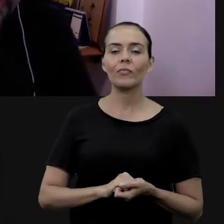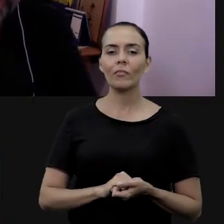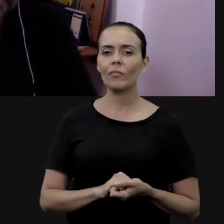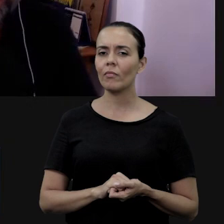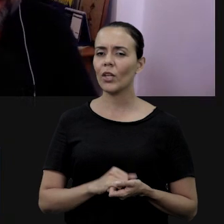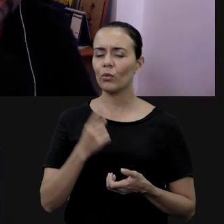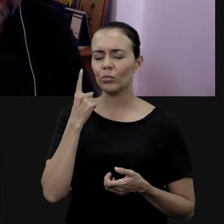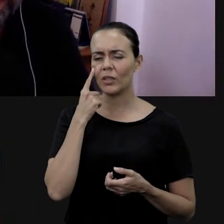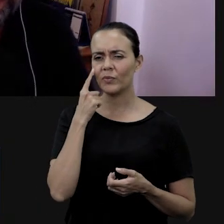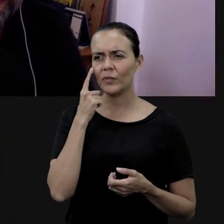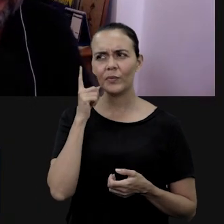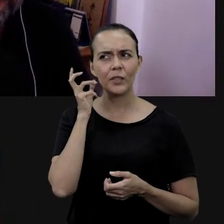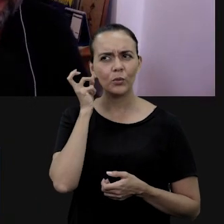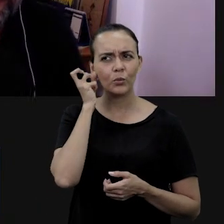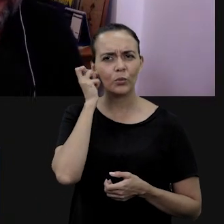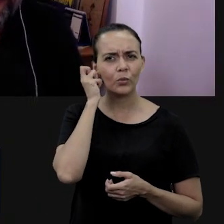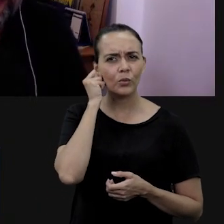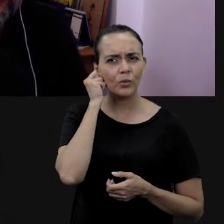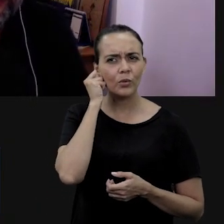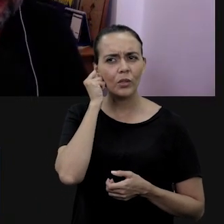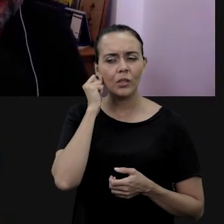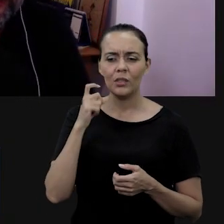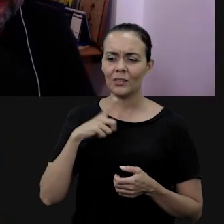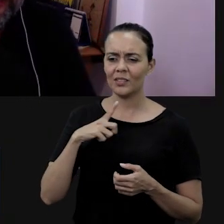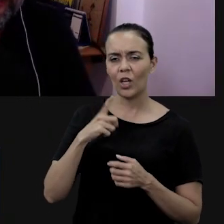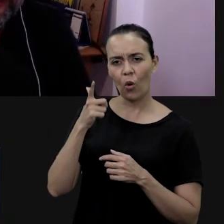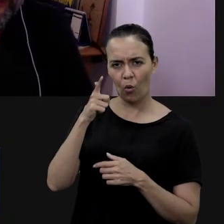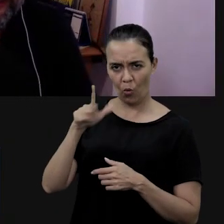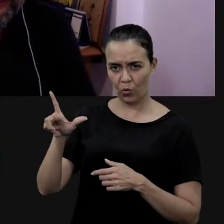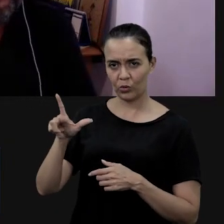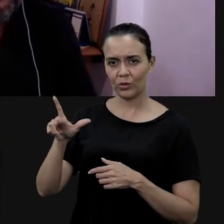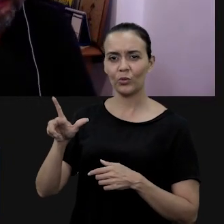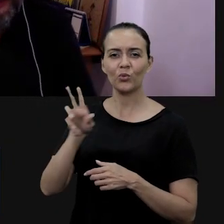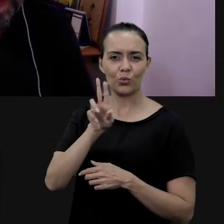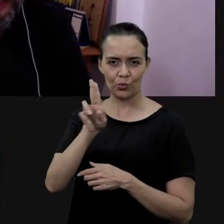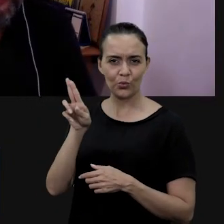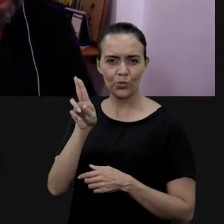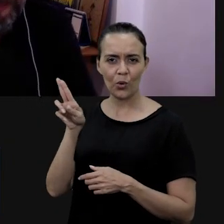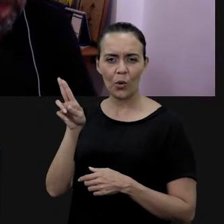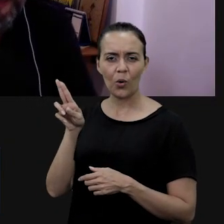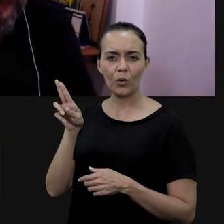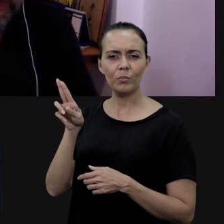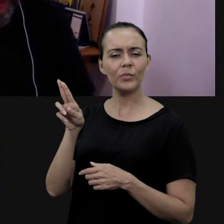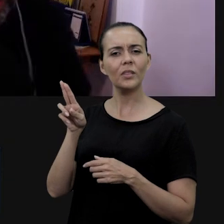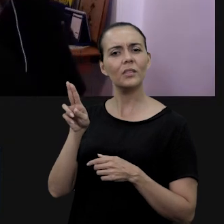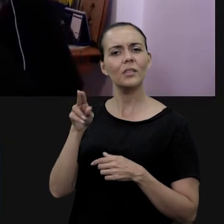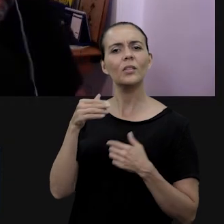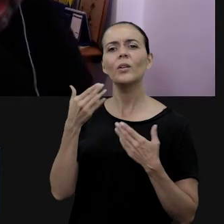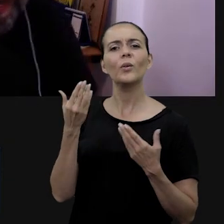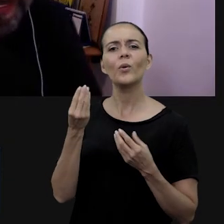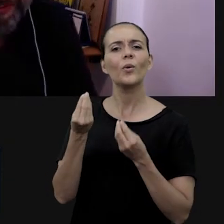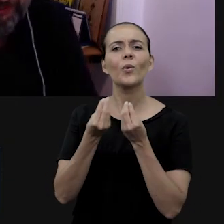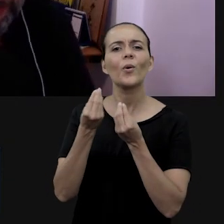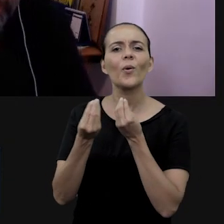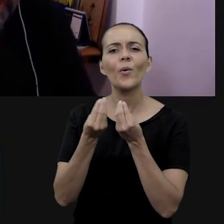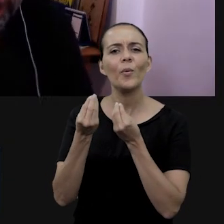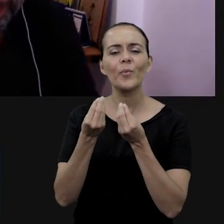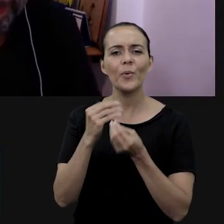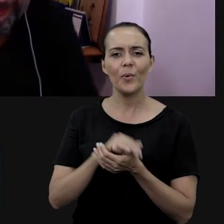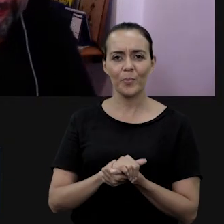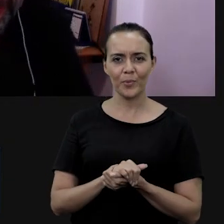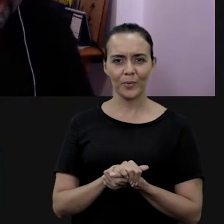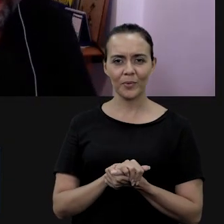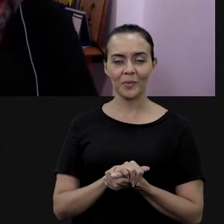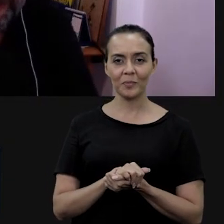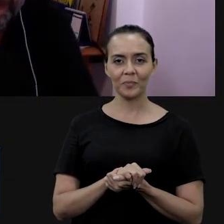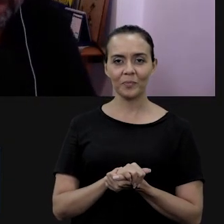justamente esse design sonoro, que é o Pavulagem. Não sei se você já ouviu. Não, não, eu não vi, mas sim, me